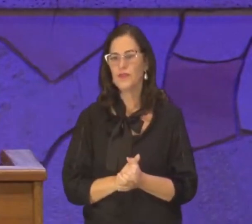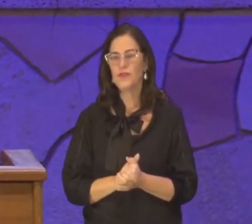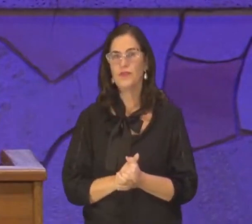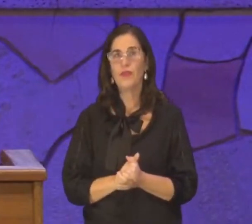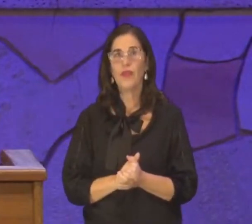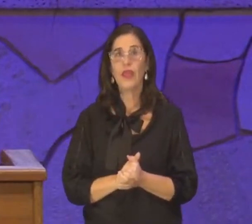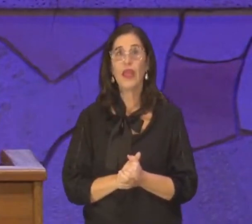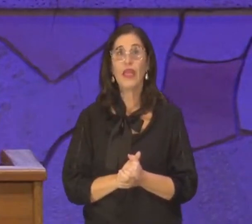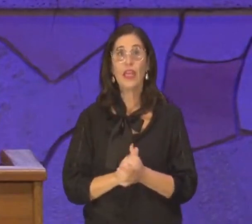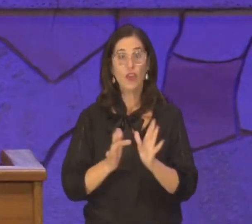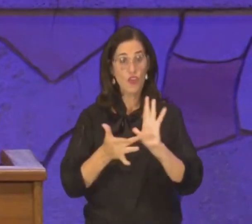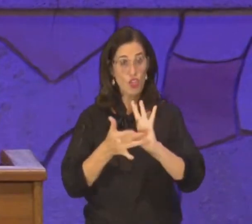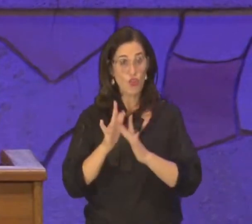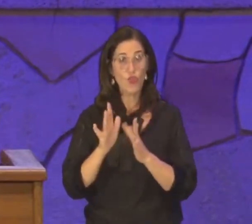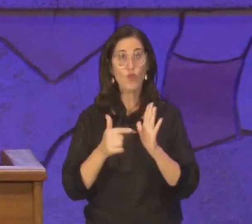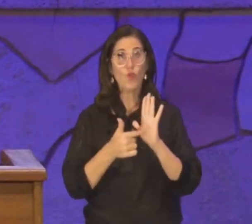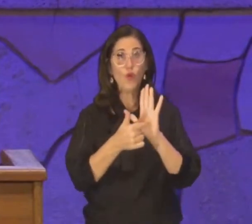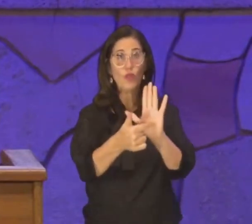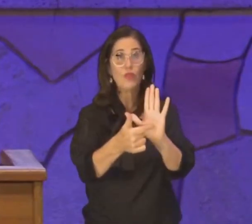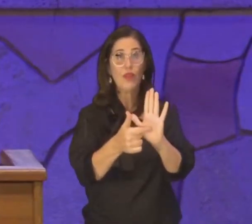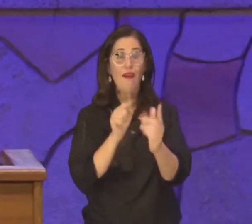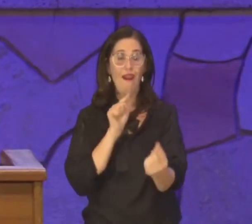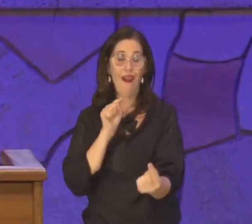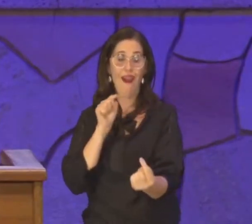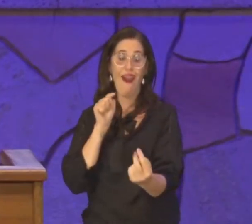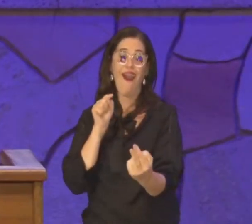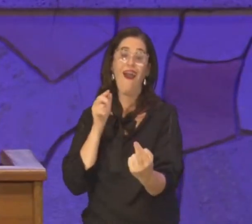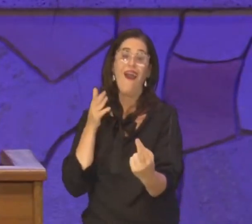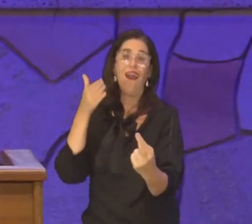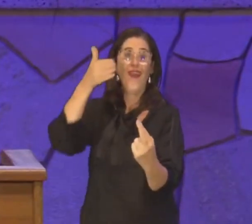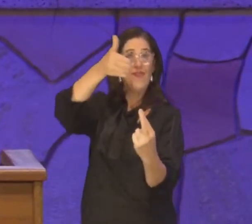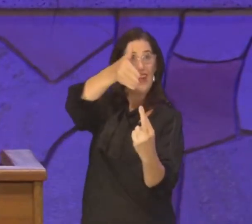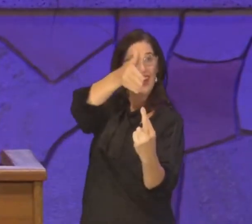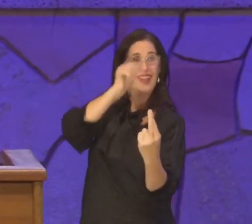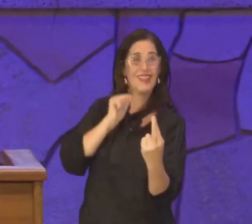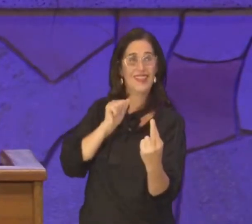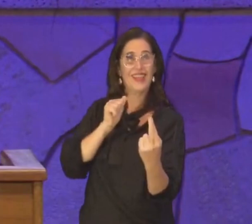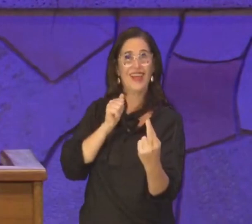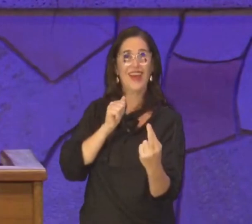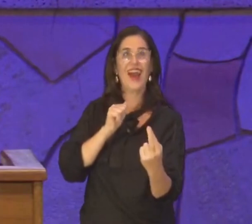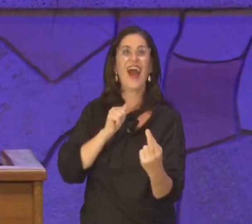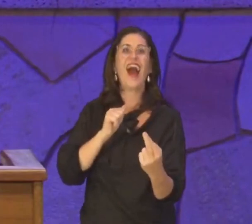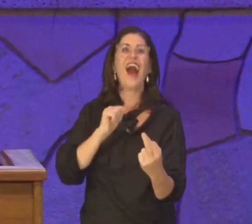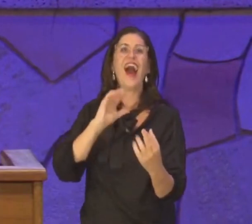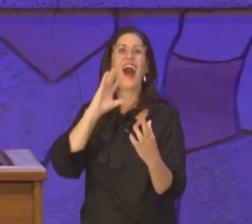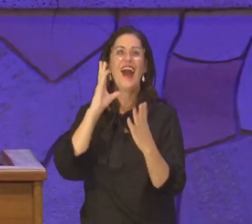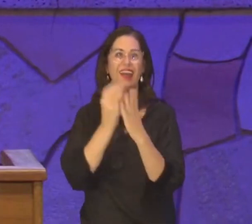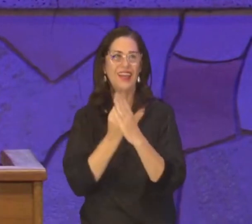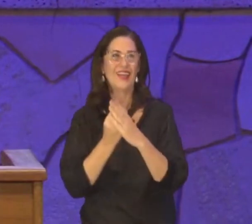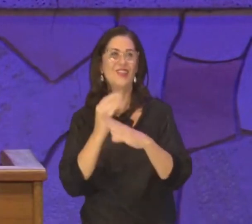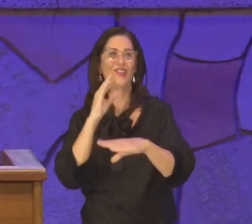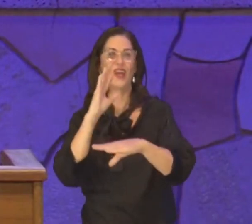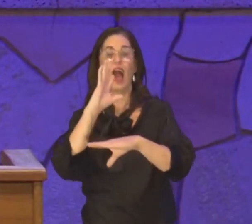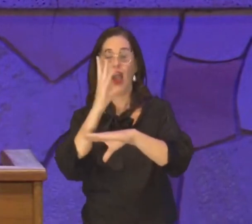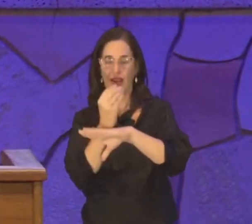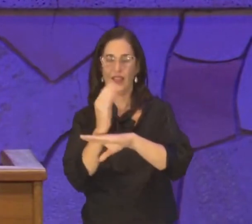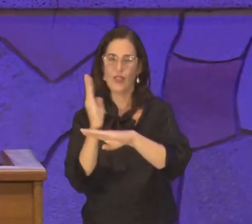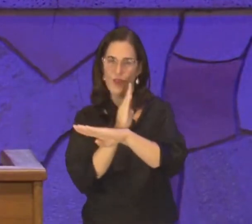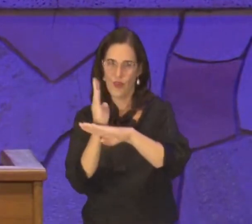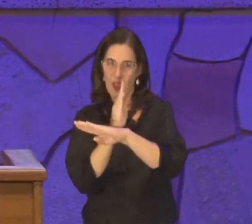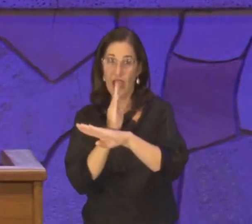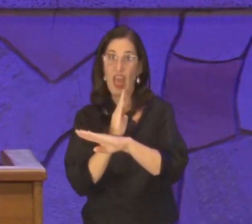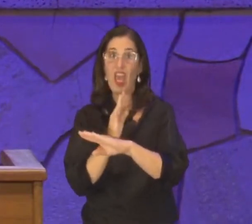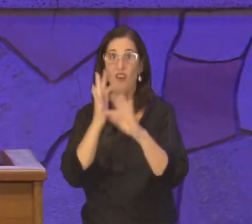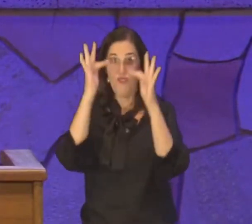citada por Jesus, fazendo referência à sua igreja de Esmirna, que era uma igreja fiel e fiel até a